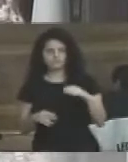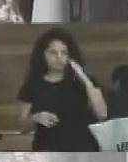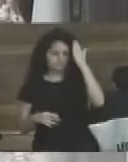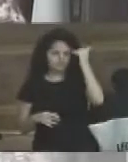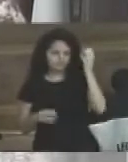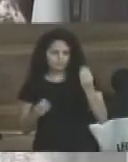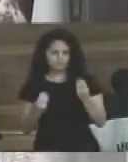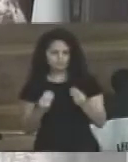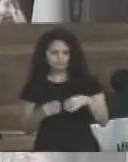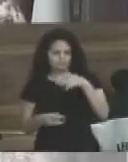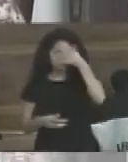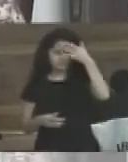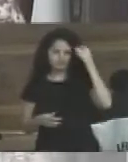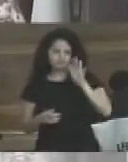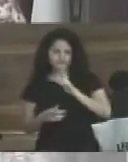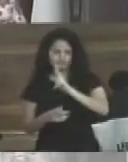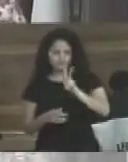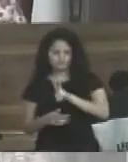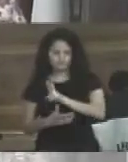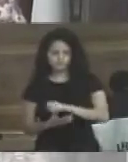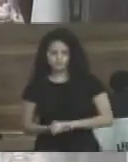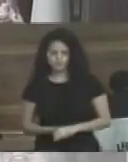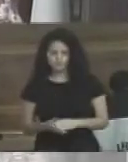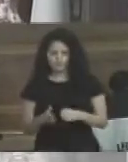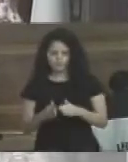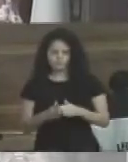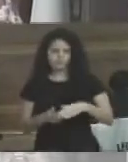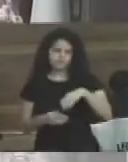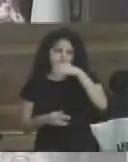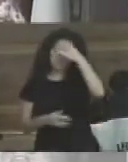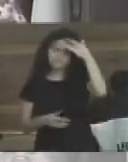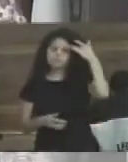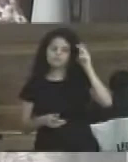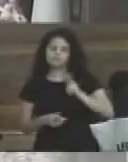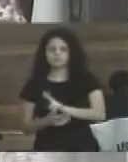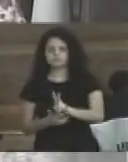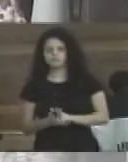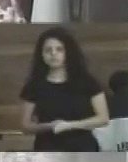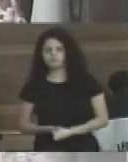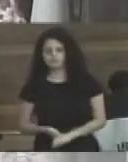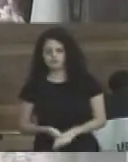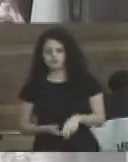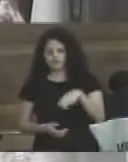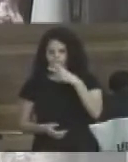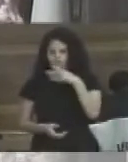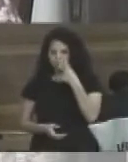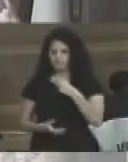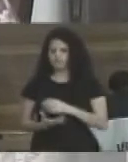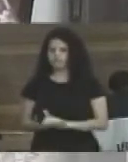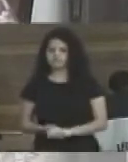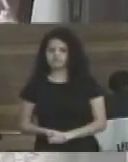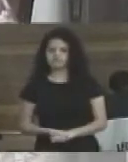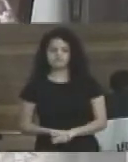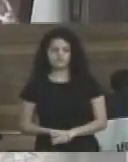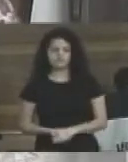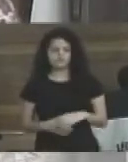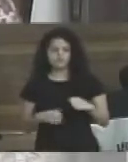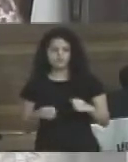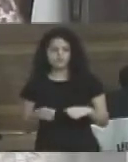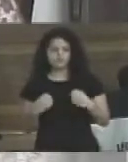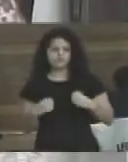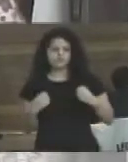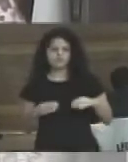nossos telespectadores, eu peço para que cada pessoa que esteja assistindo fale isso para outra pessoa, porque a gente precisa levar um